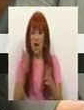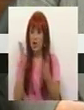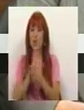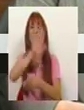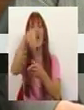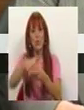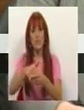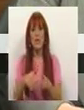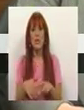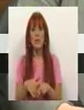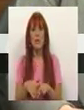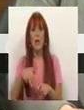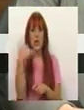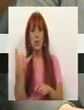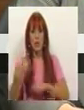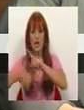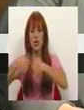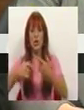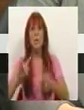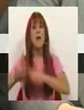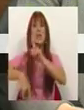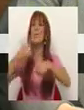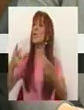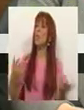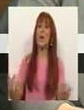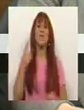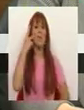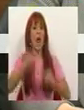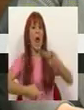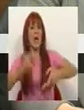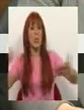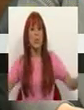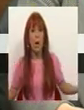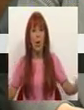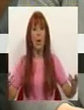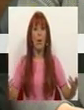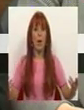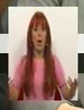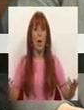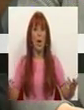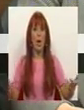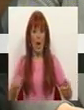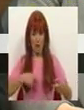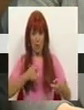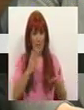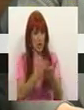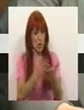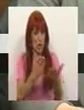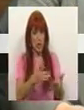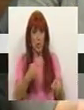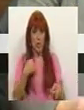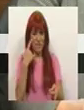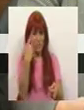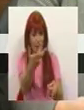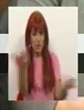escolas inclusivas de segunda geração. Mas depois, quando vamos analisar as próprias escolas, aquilo